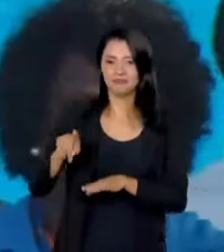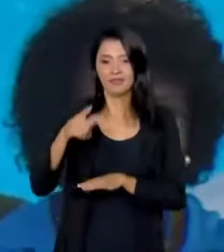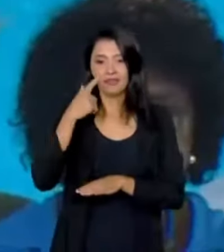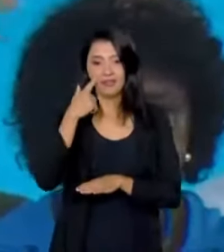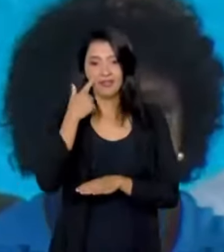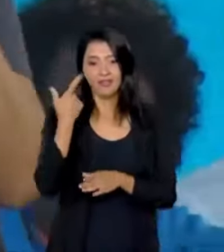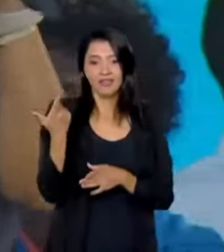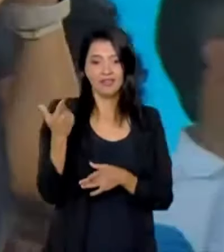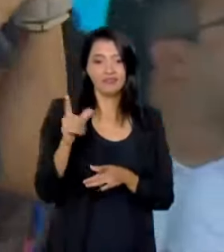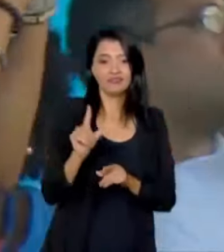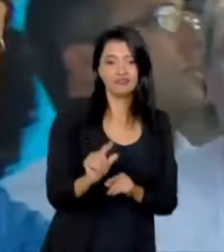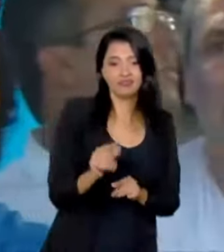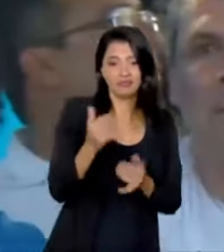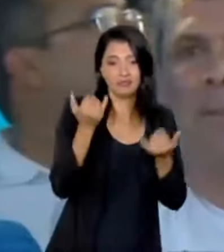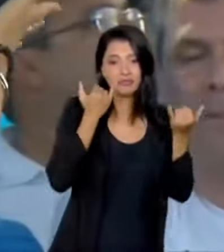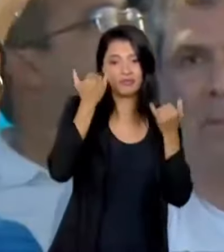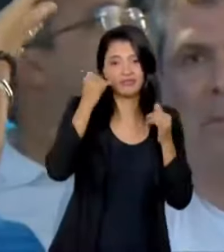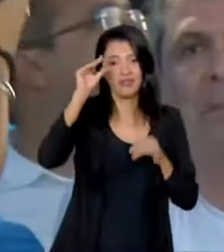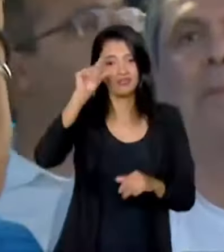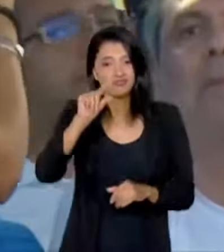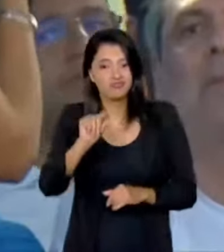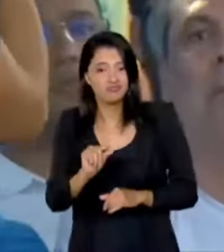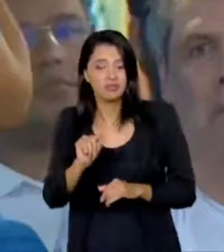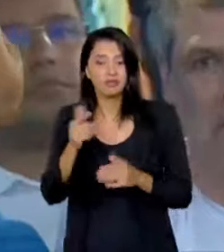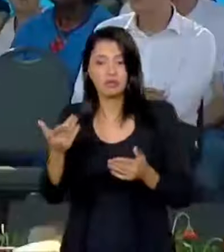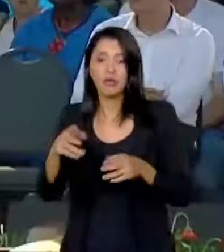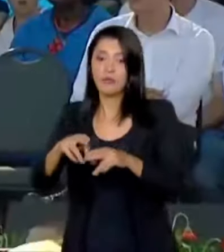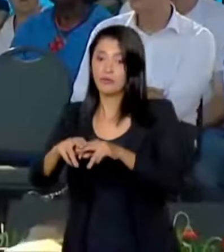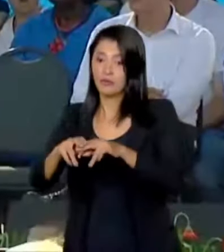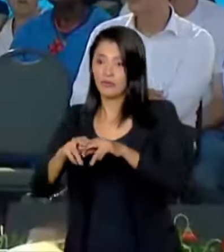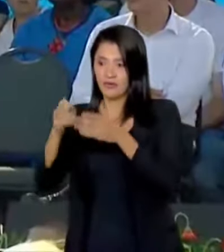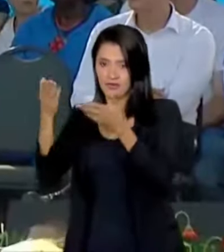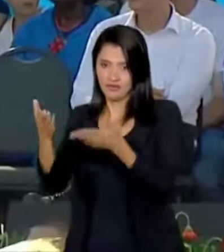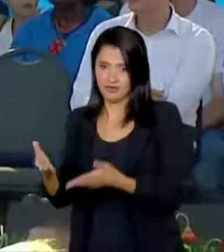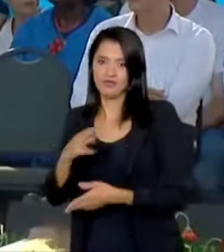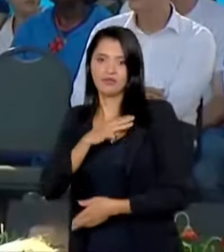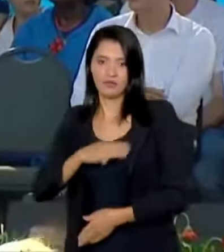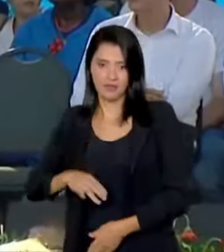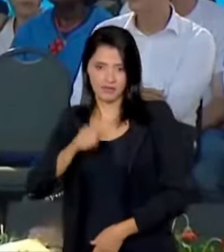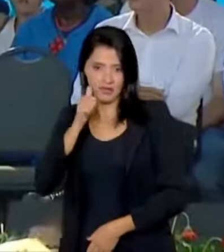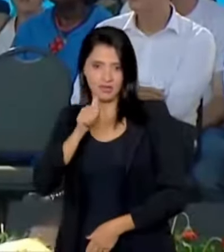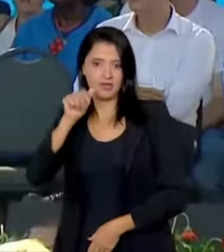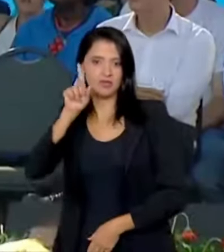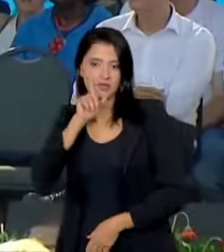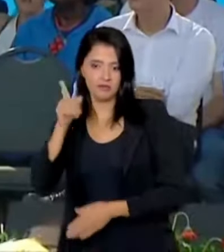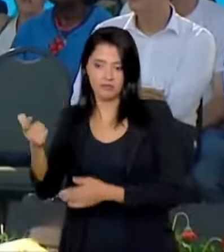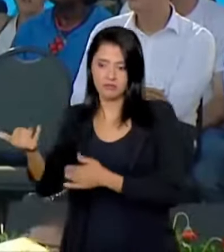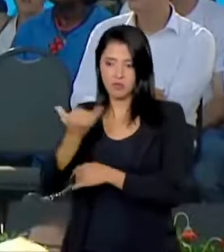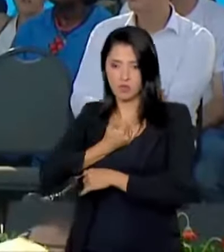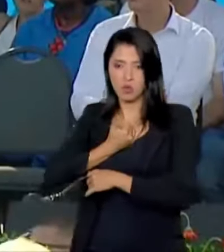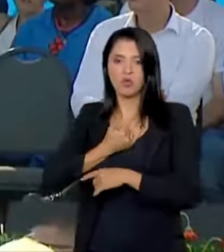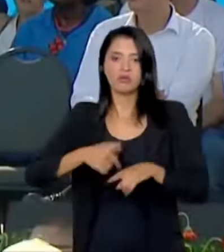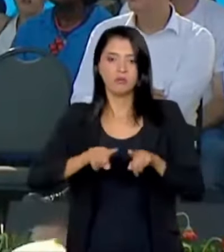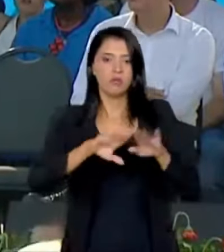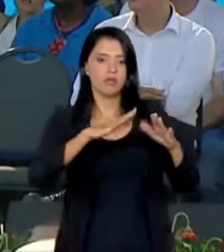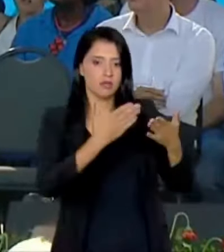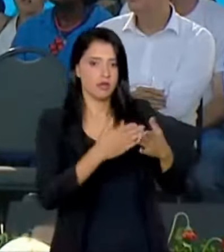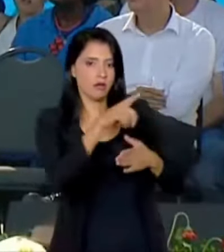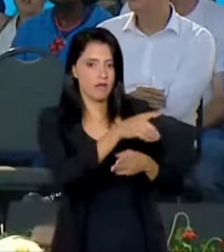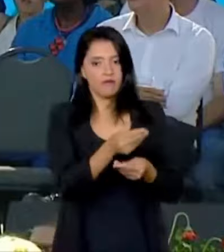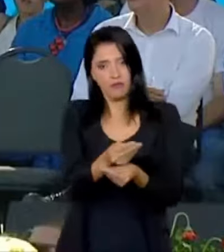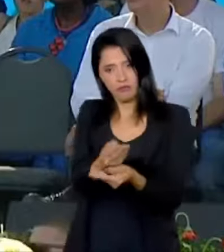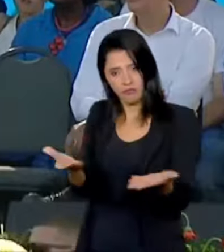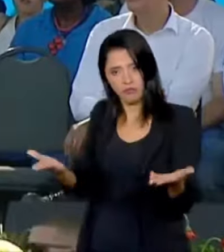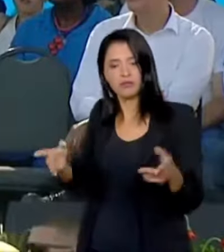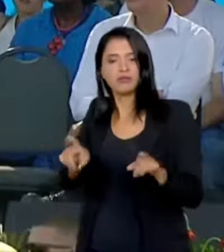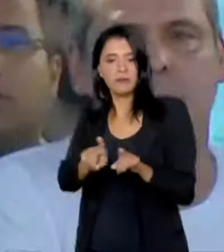o rendimento escolar delas. E por isso, ministro, a ministra me contou hoje que também nas escolas os absorventes vão ser